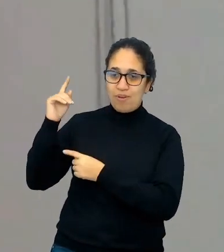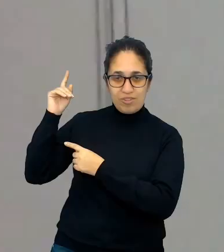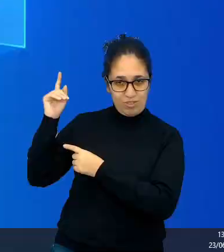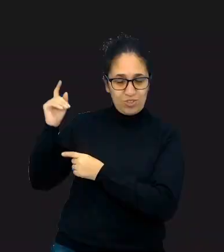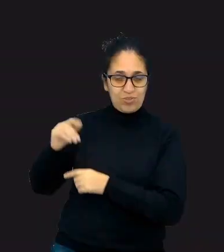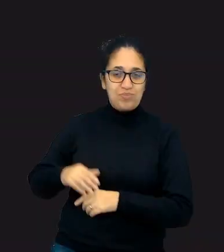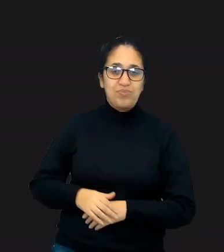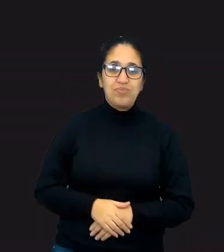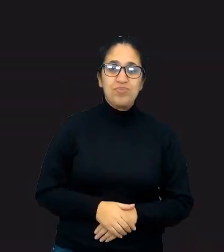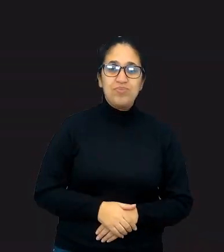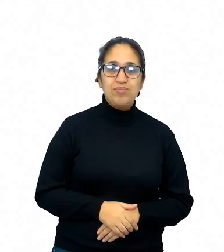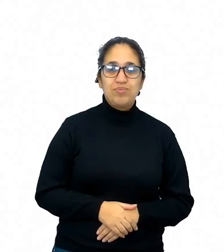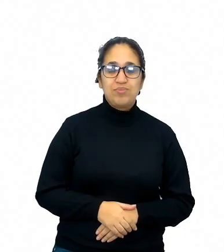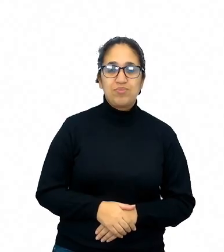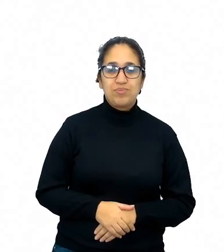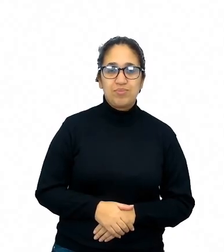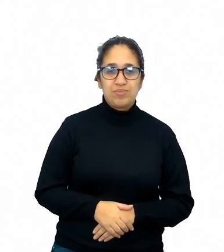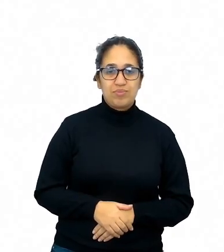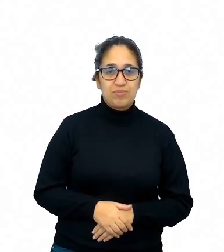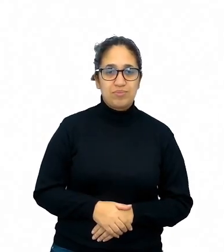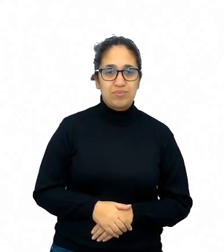material.